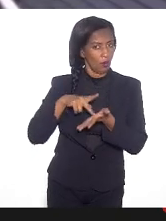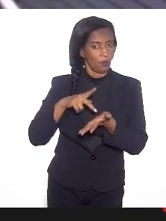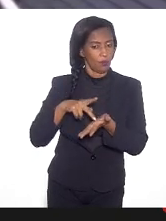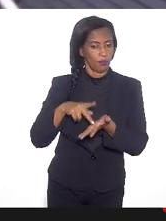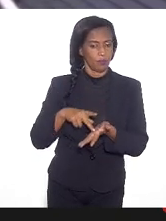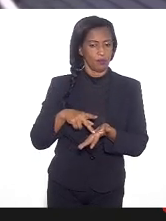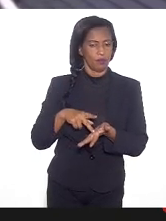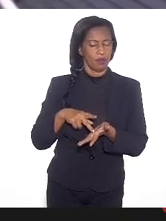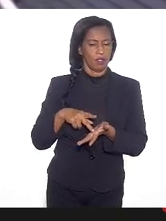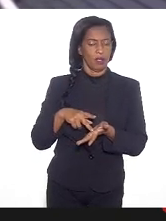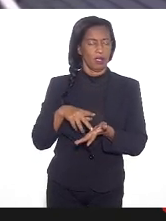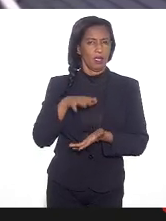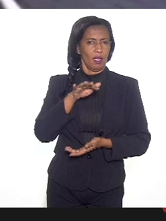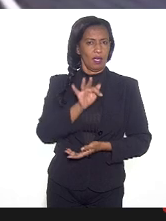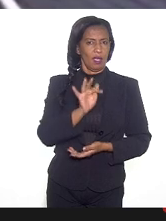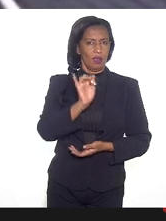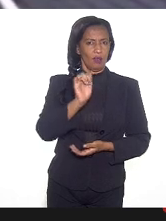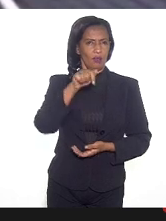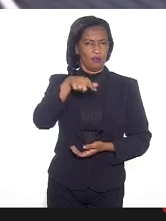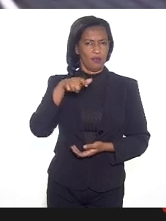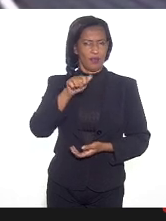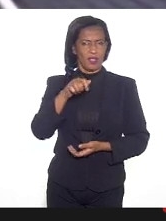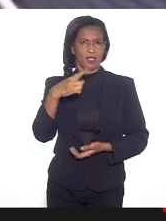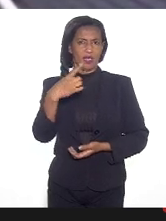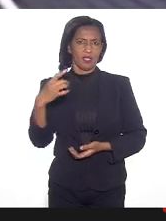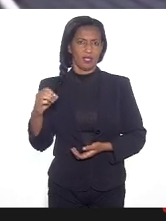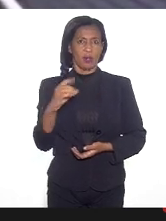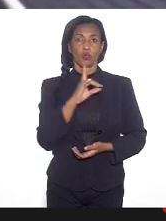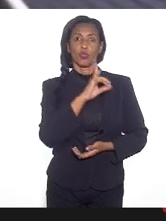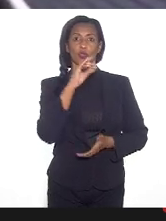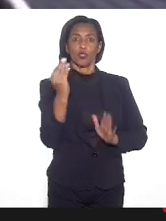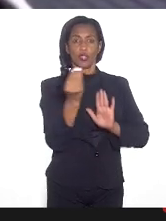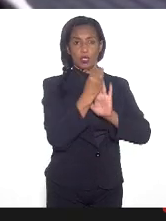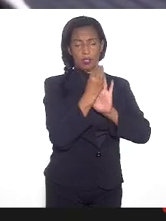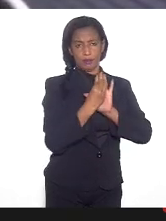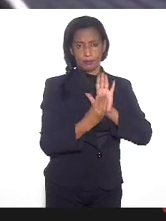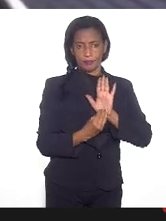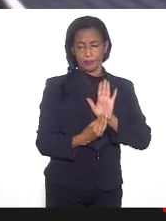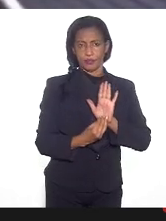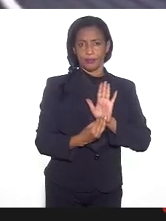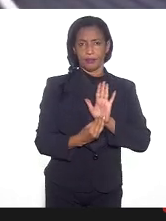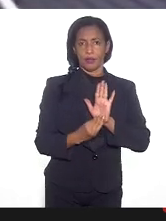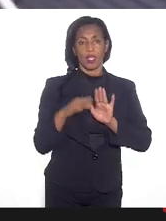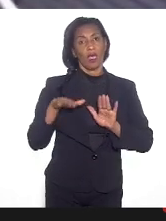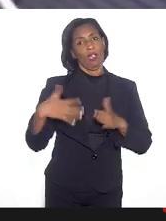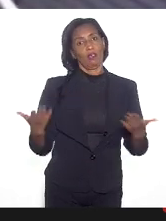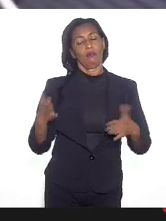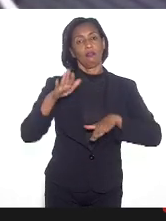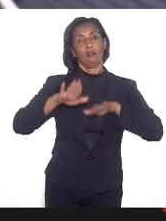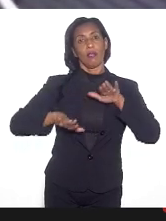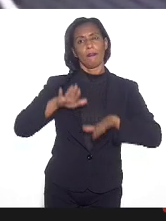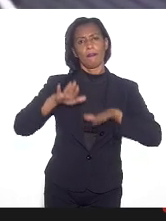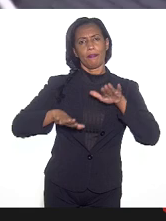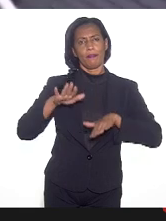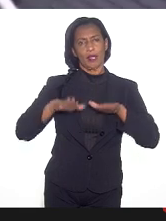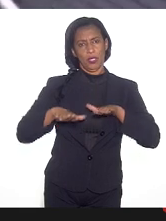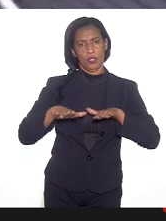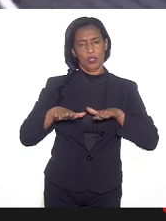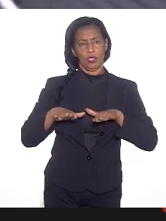relação à fixação de uma data, serão convocados no dia tal. Isso depende